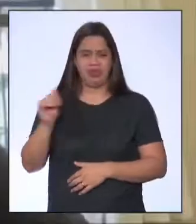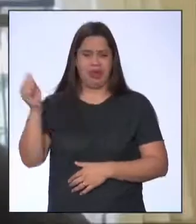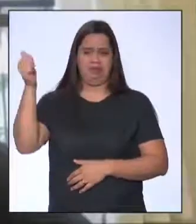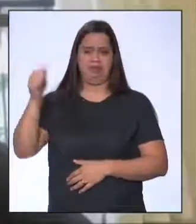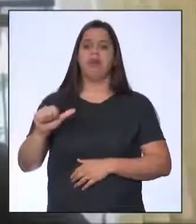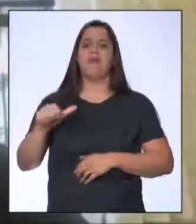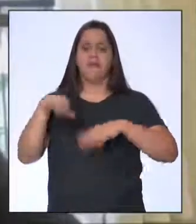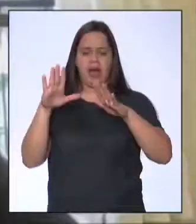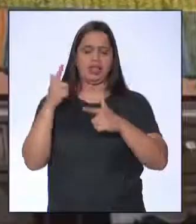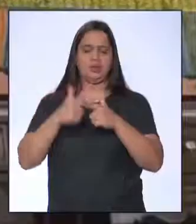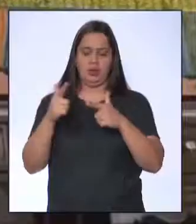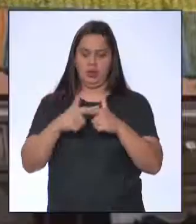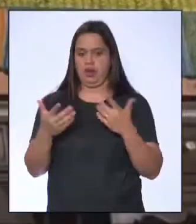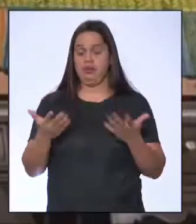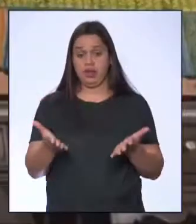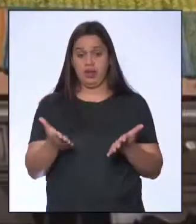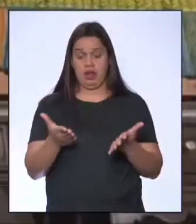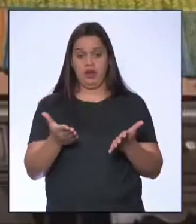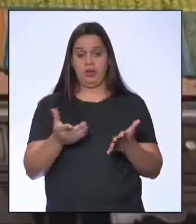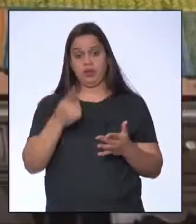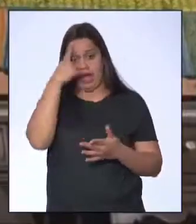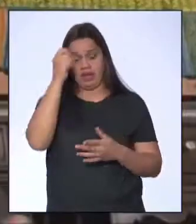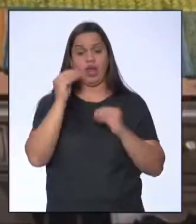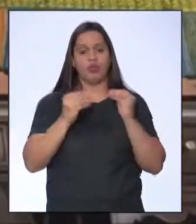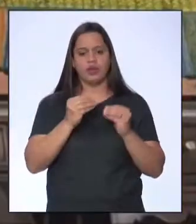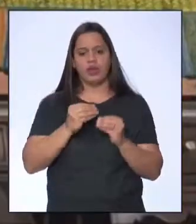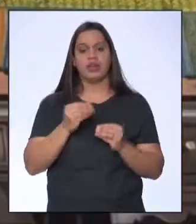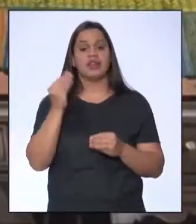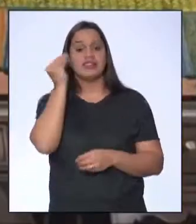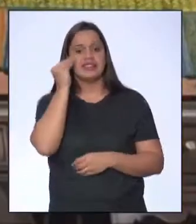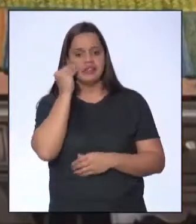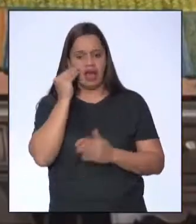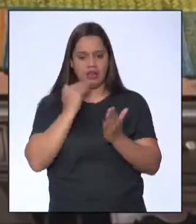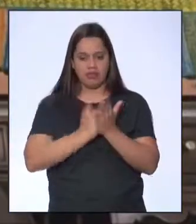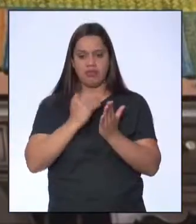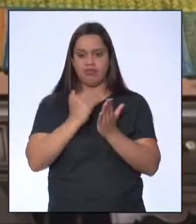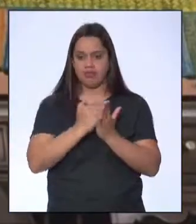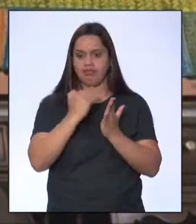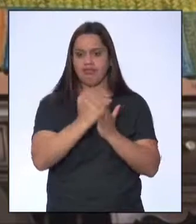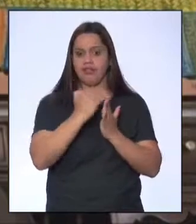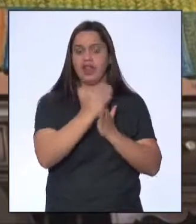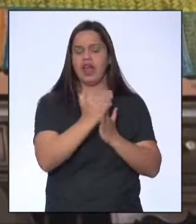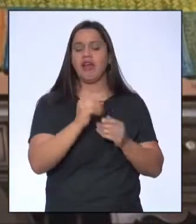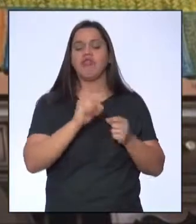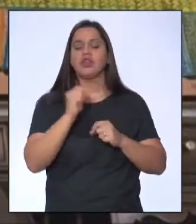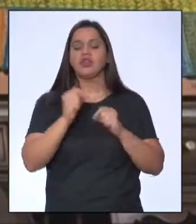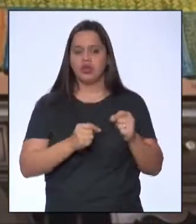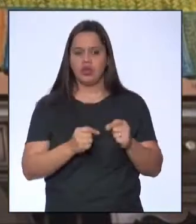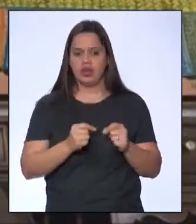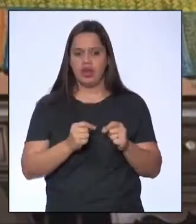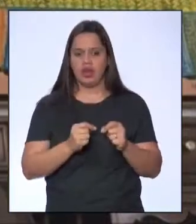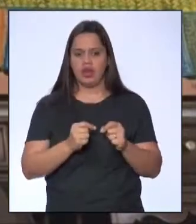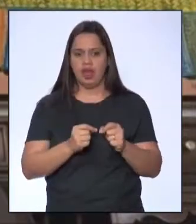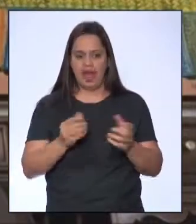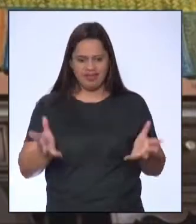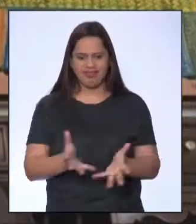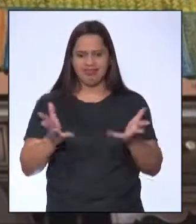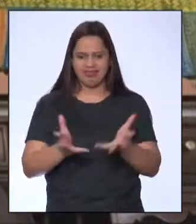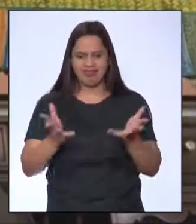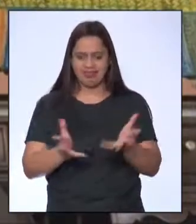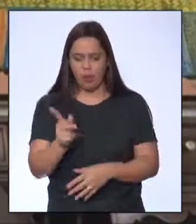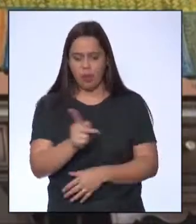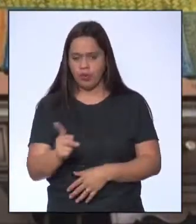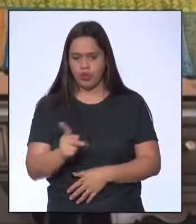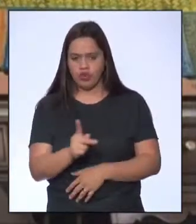desses testes em escala, ela é boa porque ela força o professor a criar a cultura, inclusive de